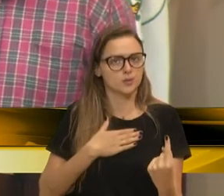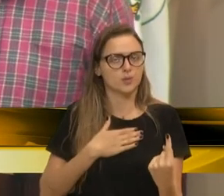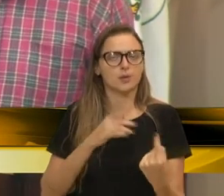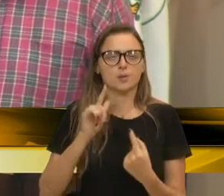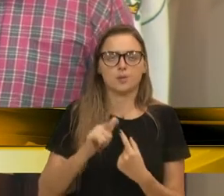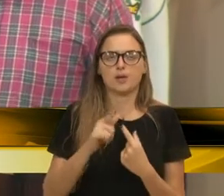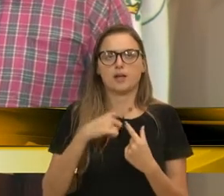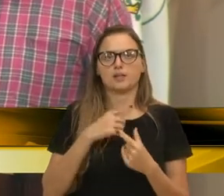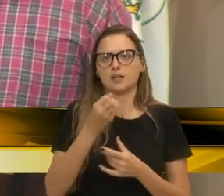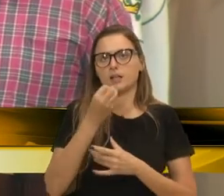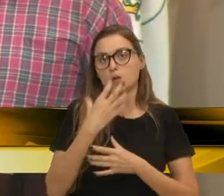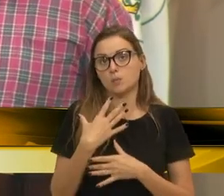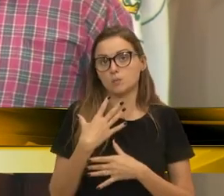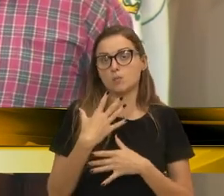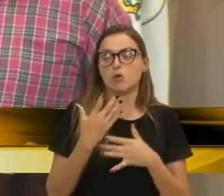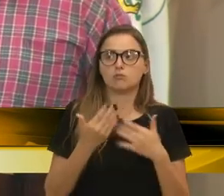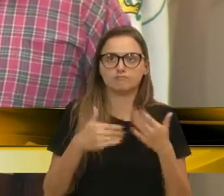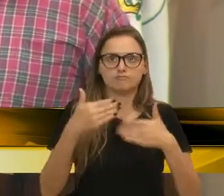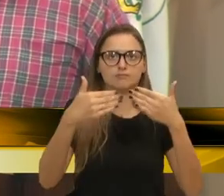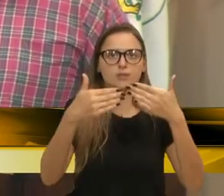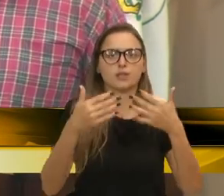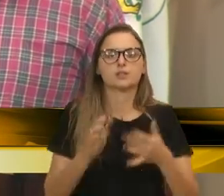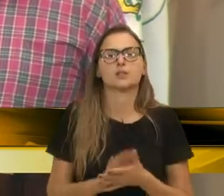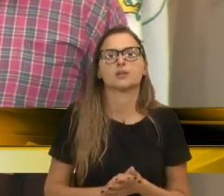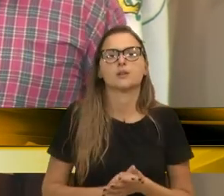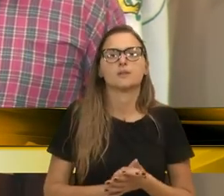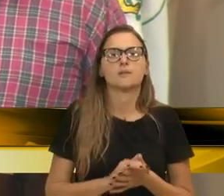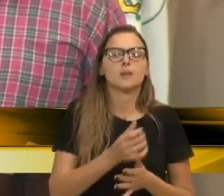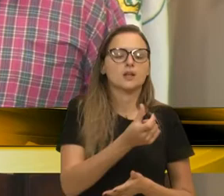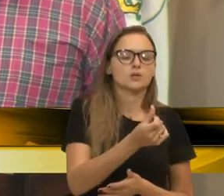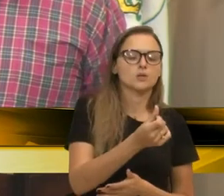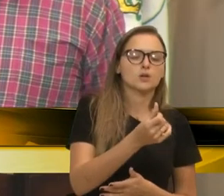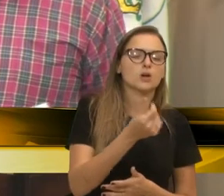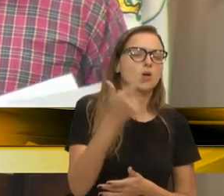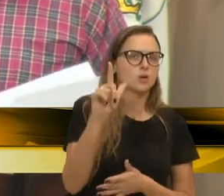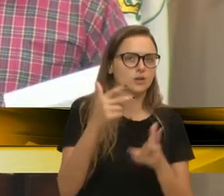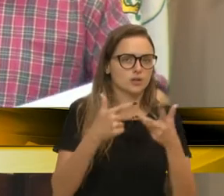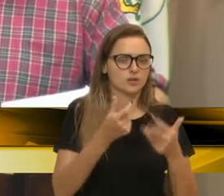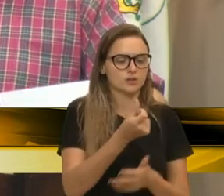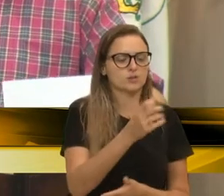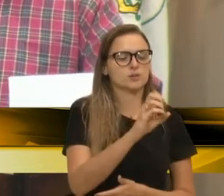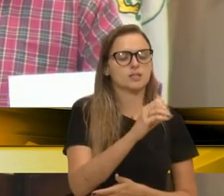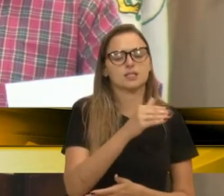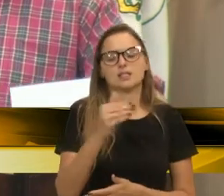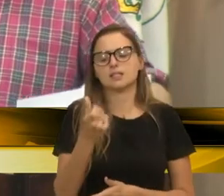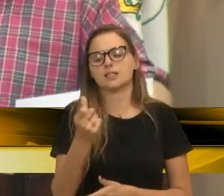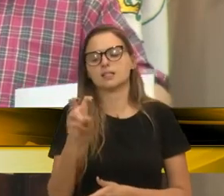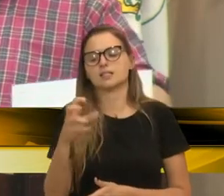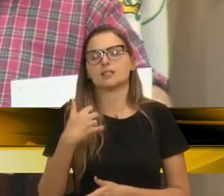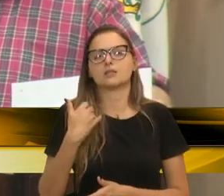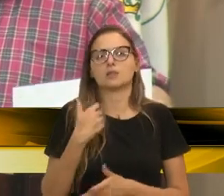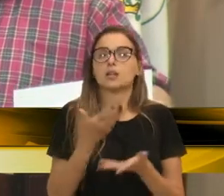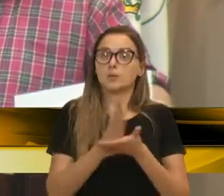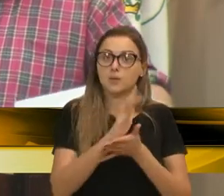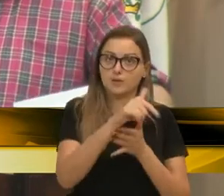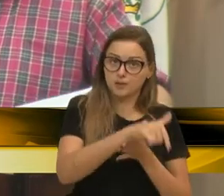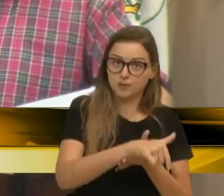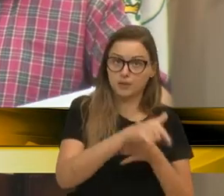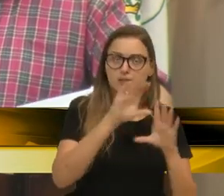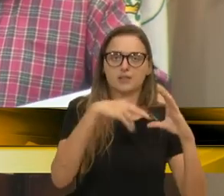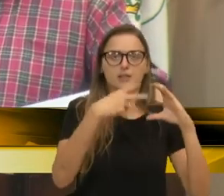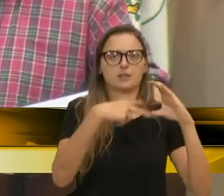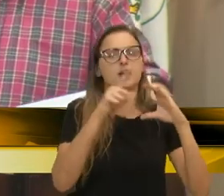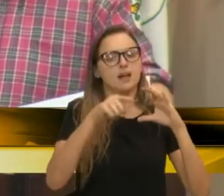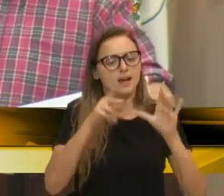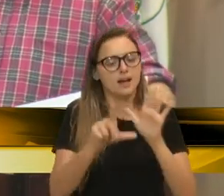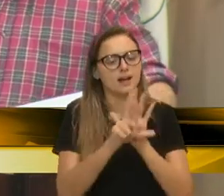esse. Outra questão, essa dos 60 a 65 anos, que foi aprovado por essa Câmara, é essa lei que eu falei que eu